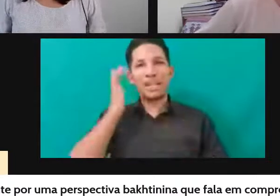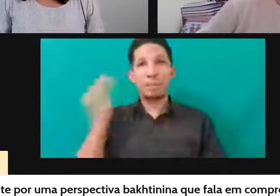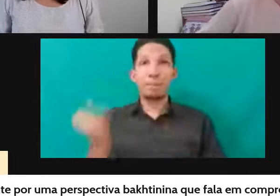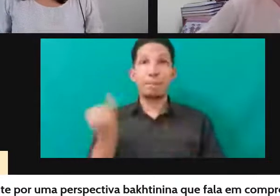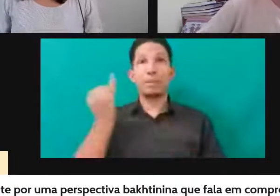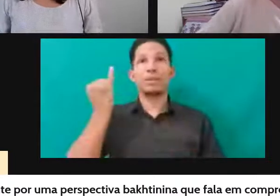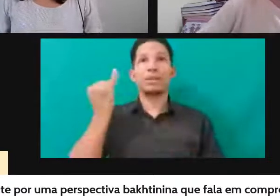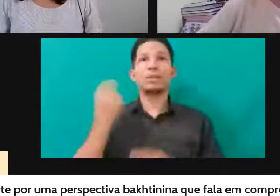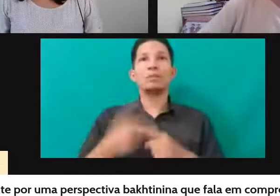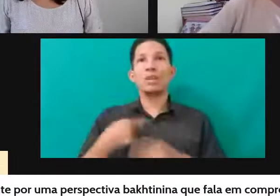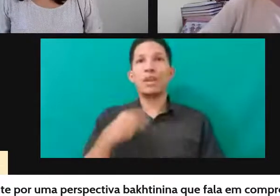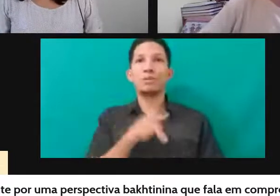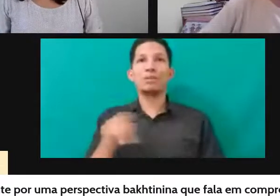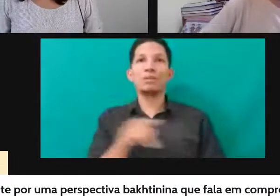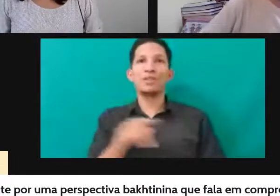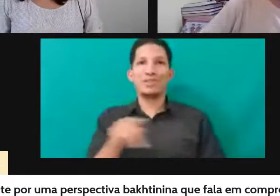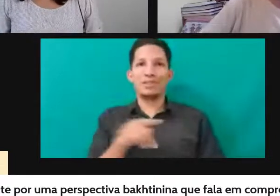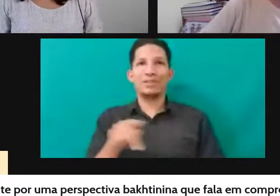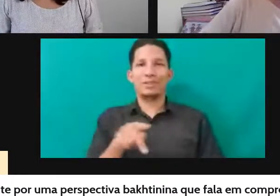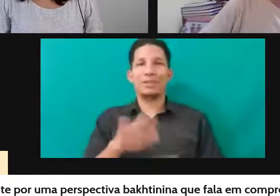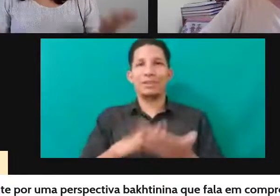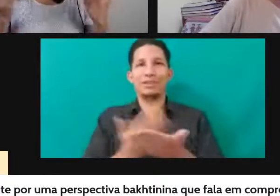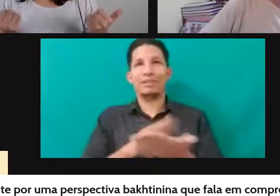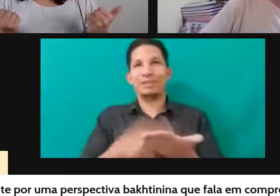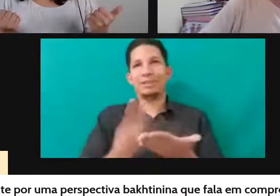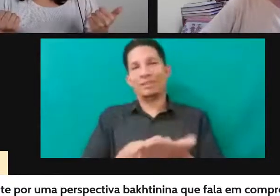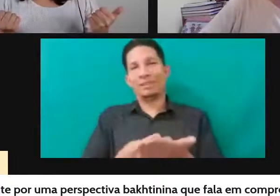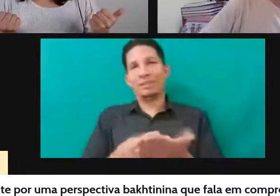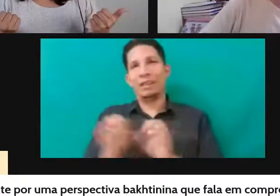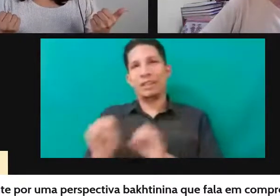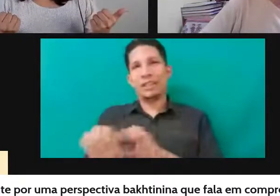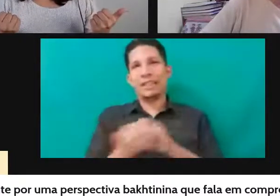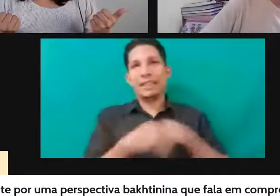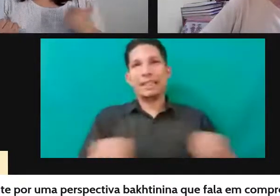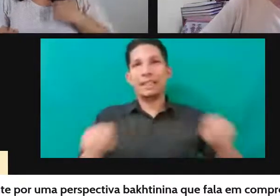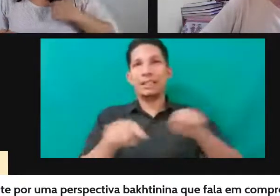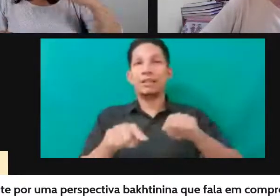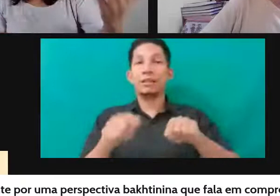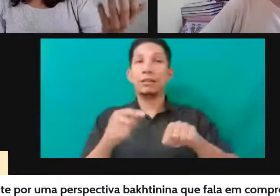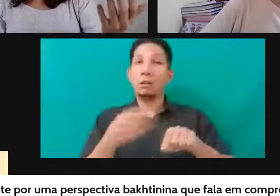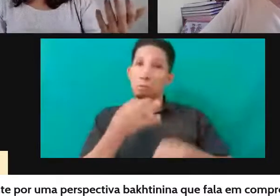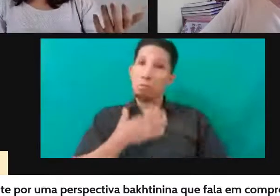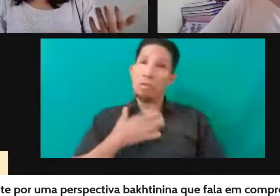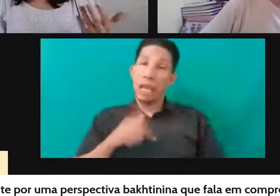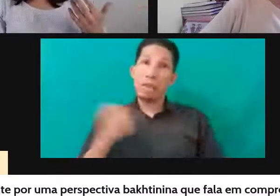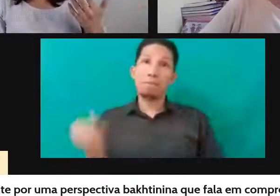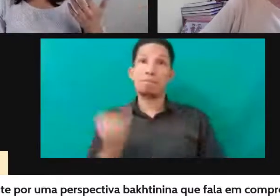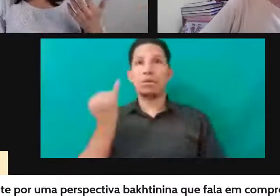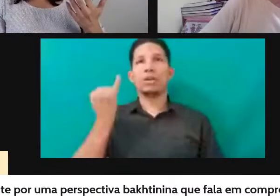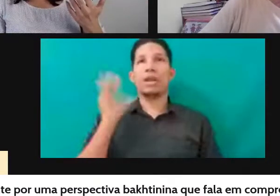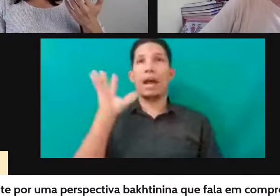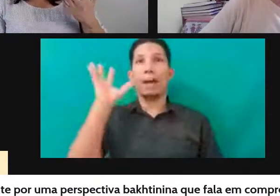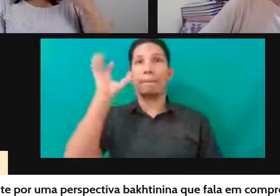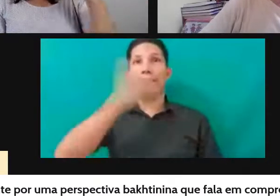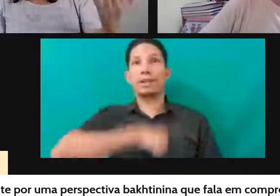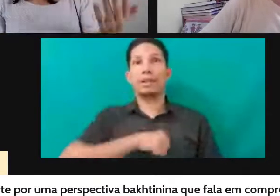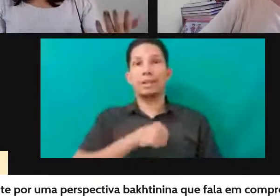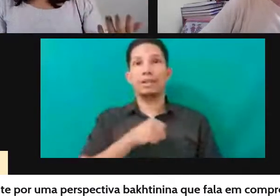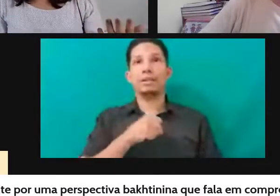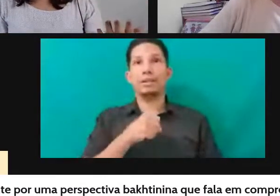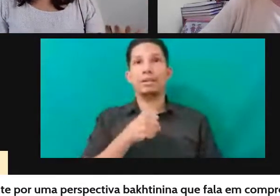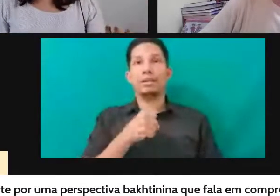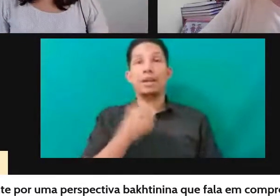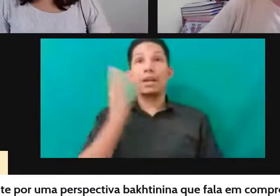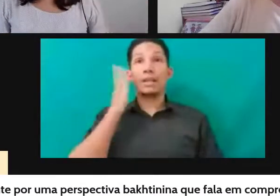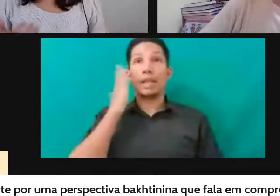porque eu sou professora de formação de tradutores e intérpretes. Então, isso para mim é muito importante. Aprender a saber